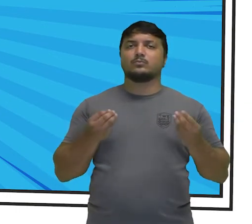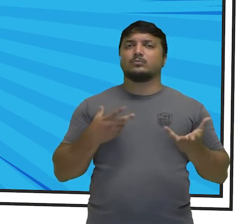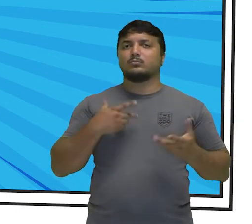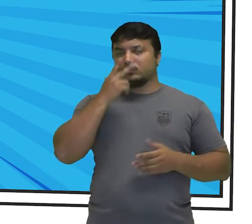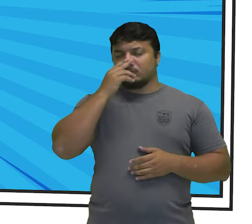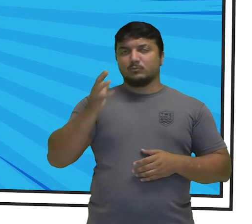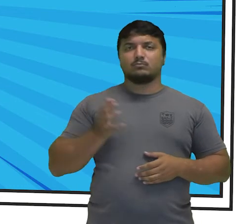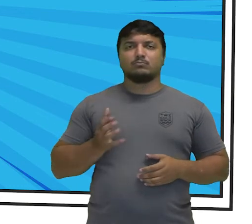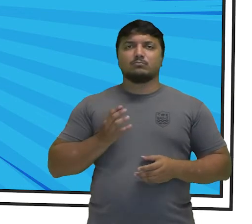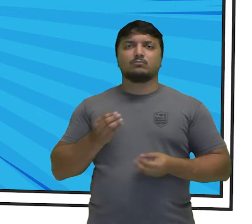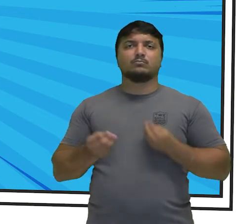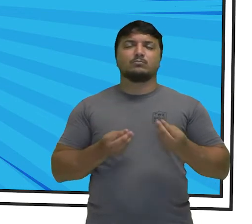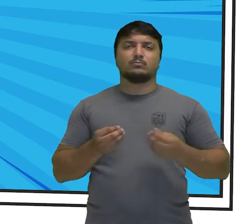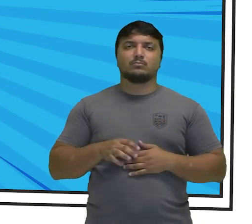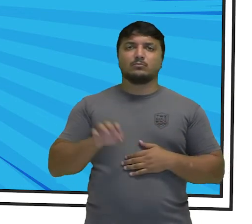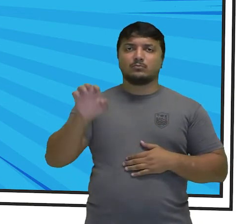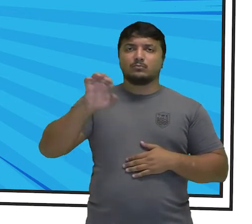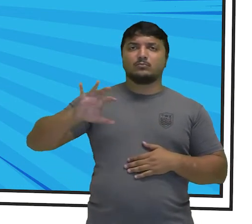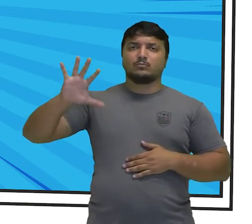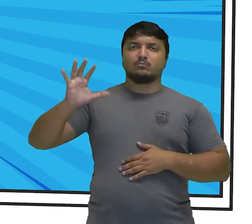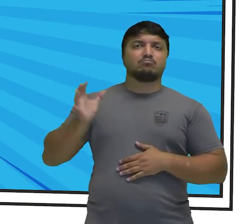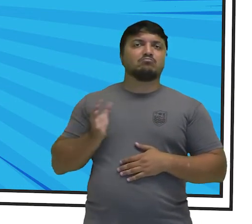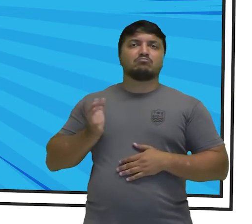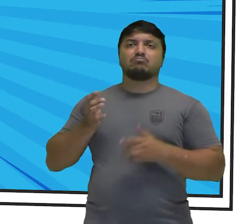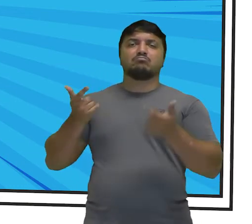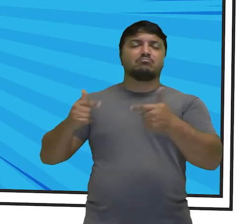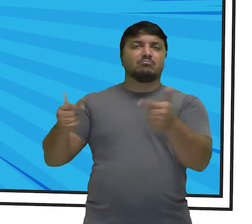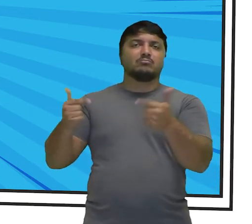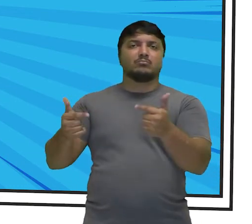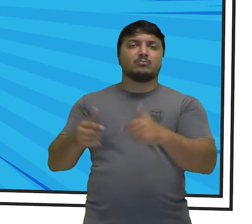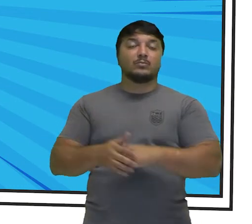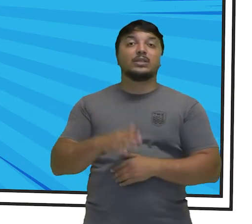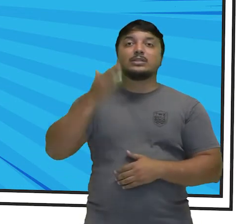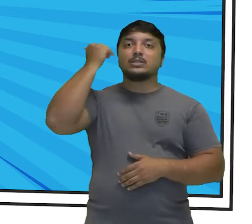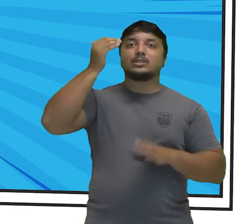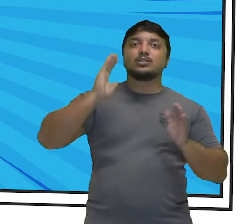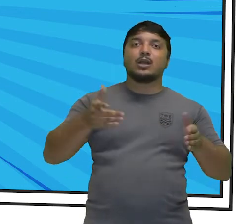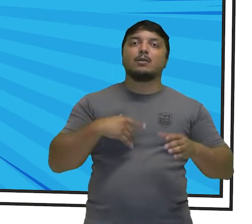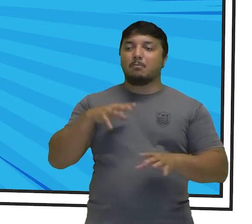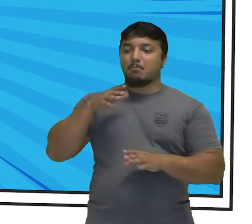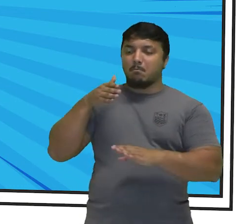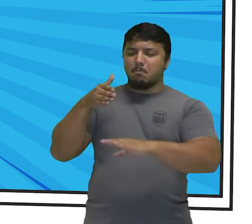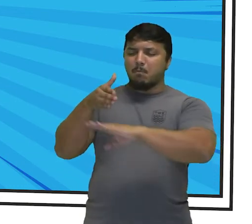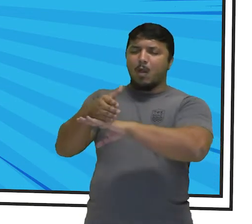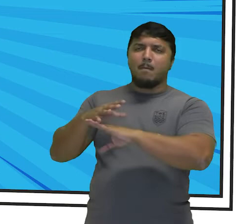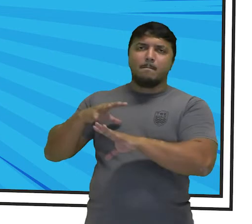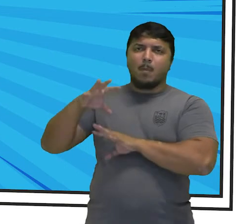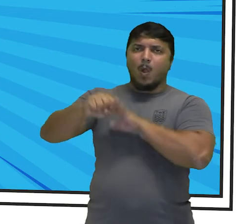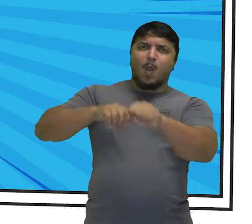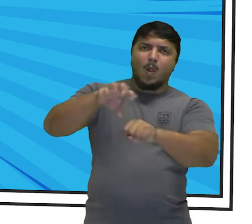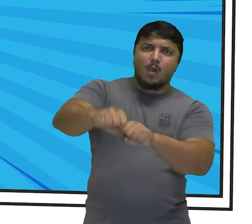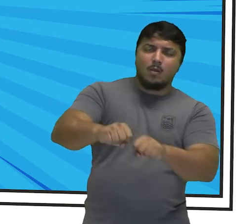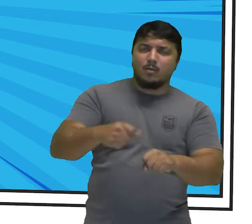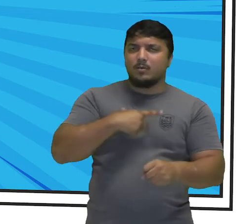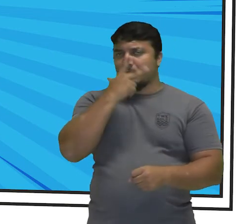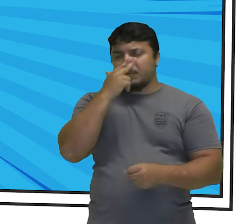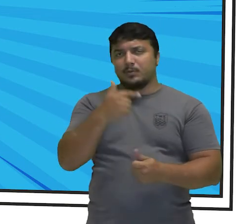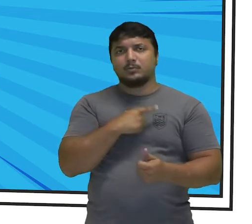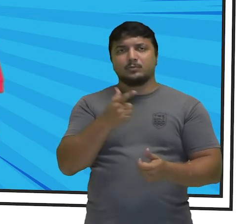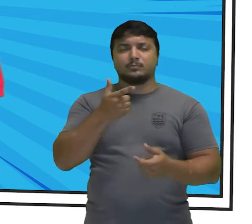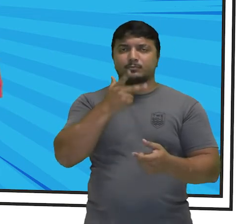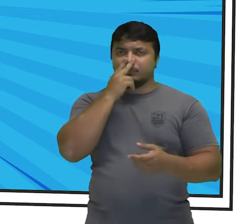riqueza? A Europa não tem riqueza. Ah, já sei. Invadindo, manipulando. E